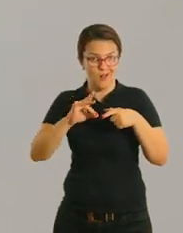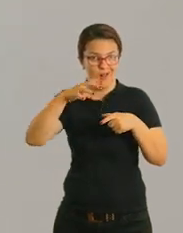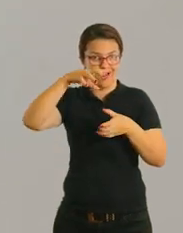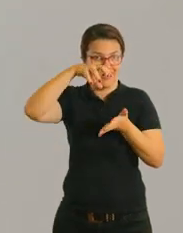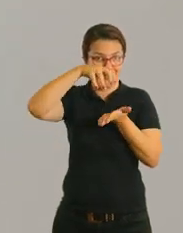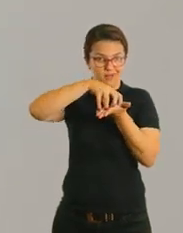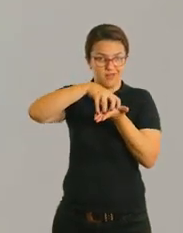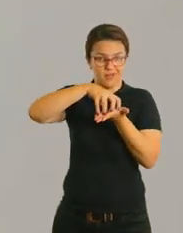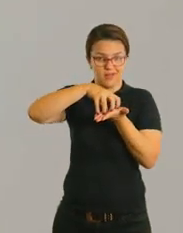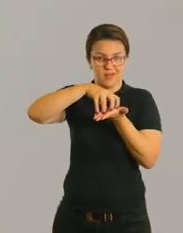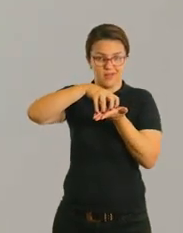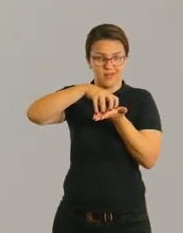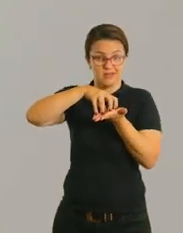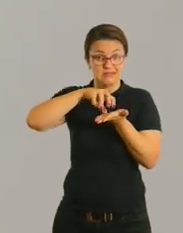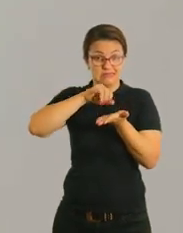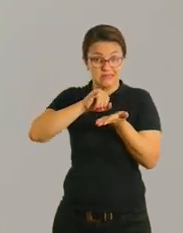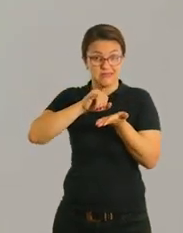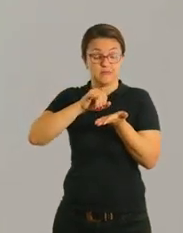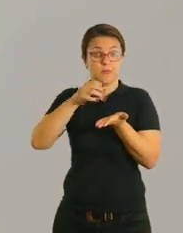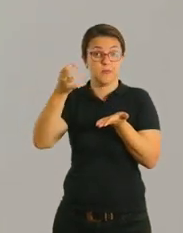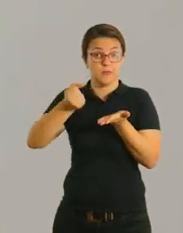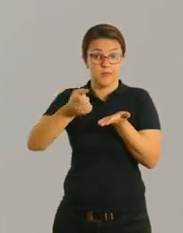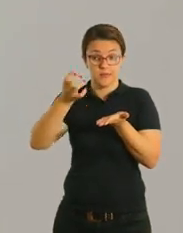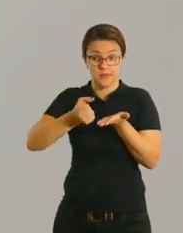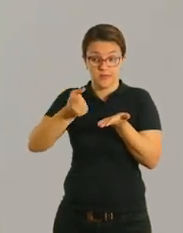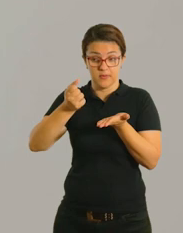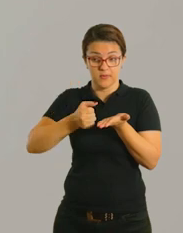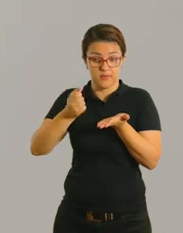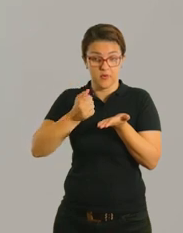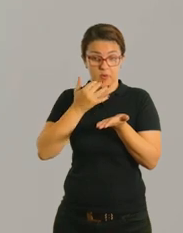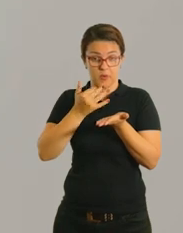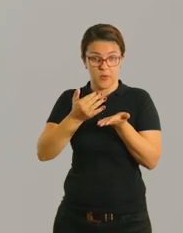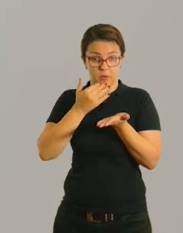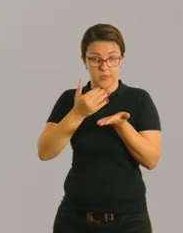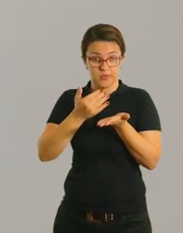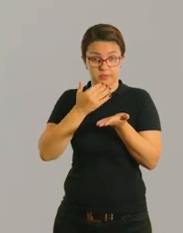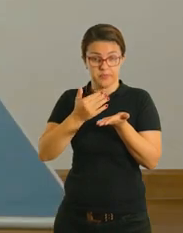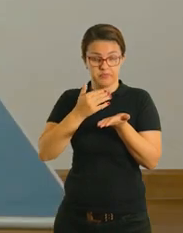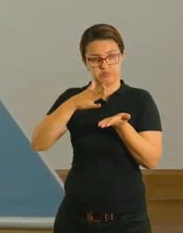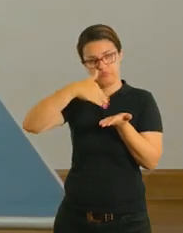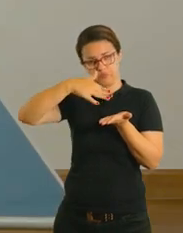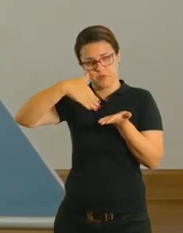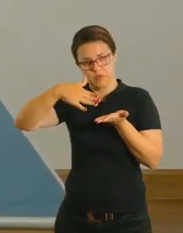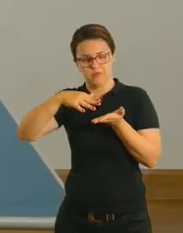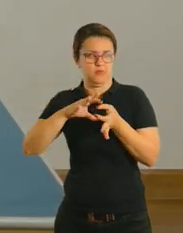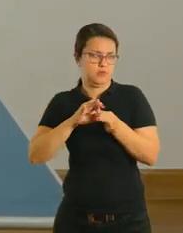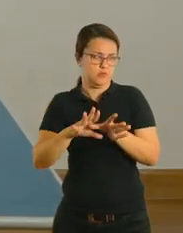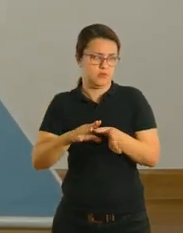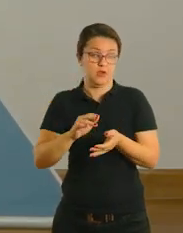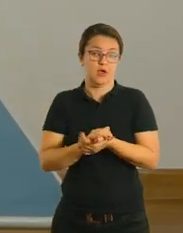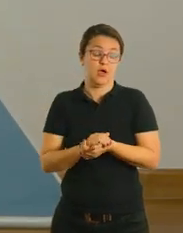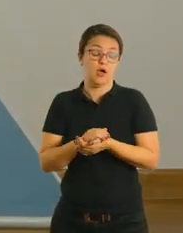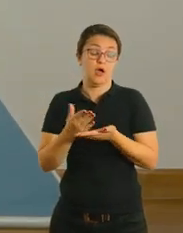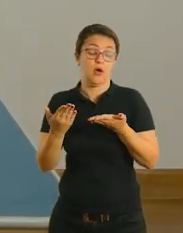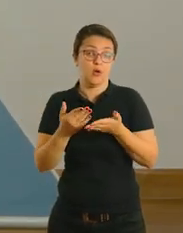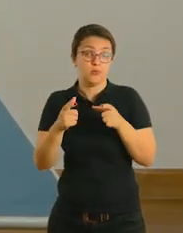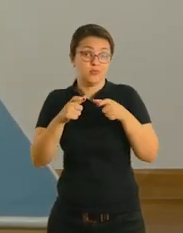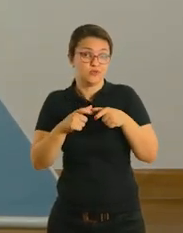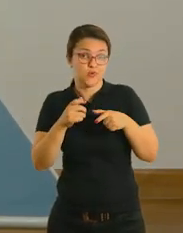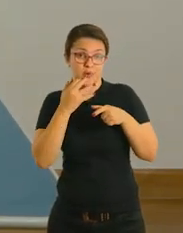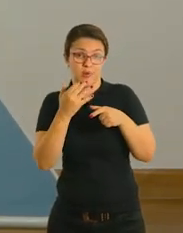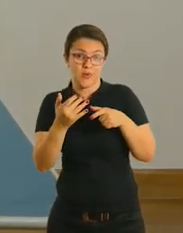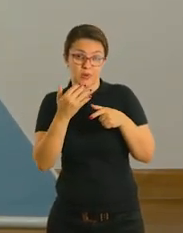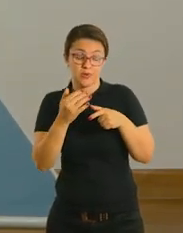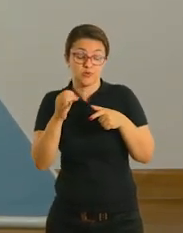Se for branco, usem tinta e pintem à vontade. Caso contrário, se vocês utilizarem colorido,